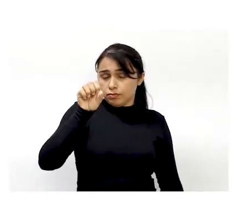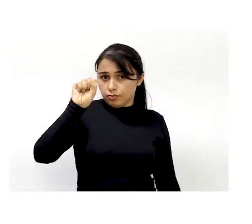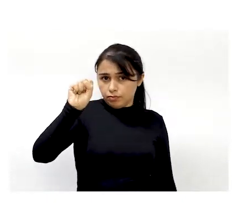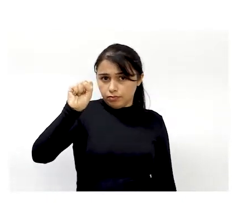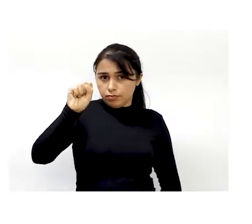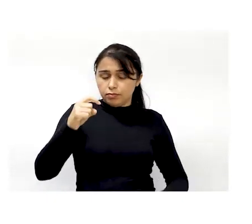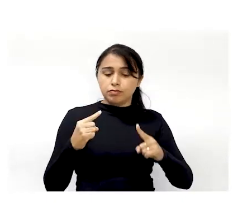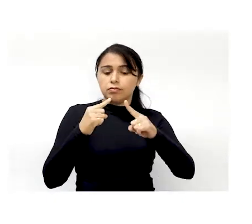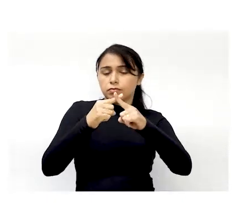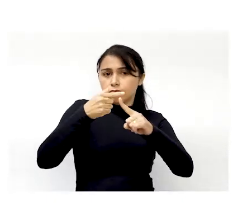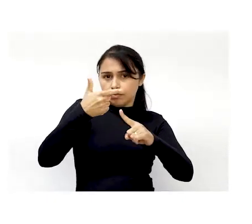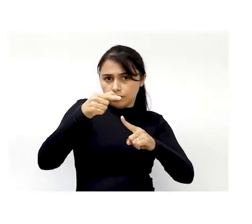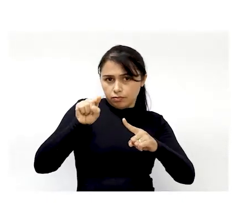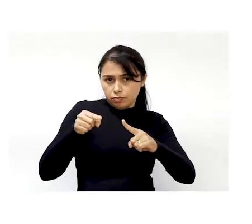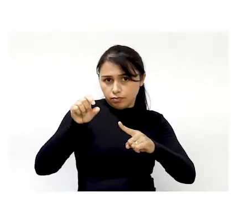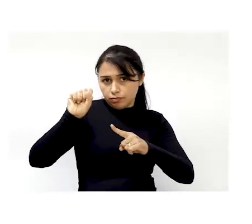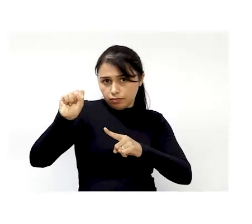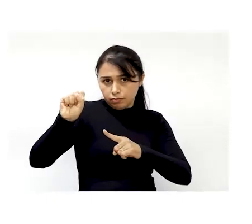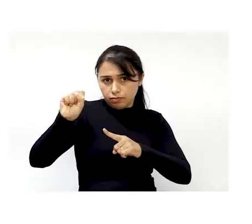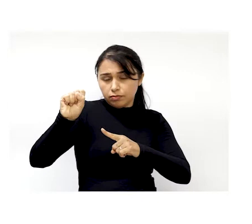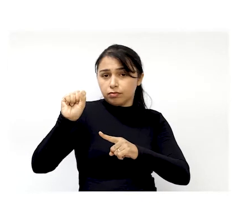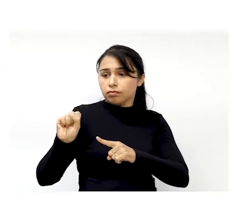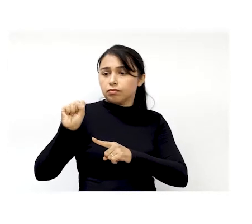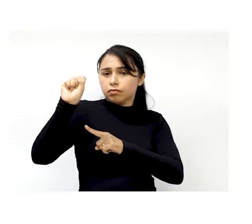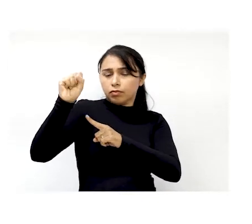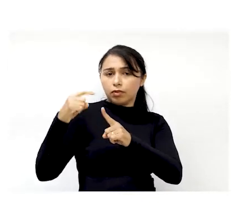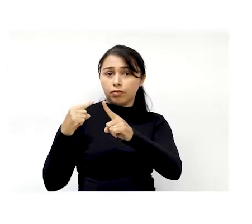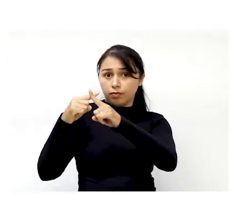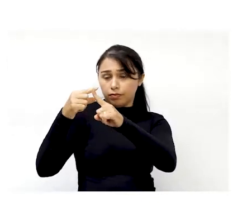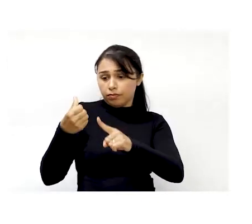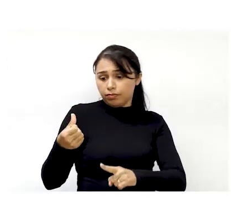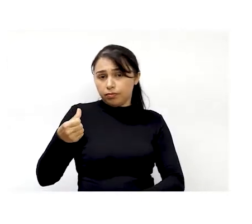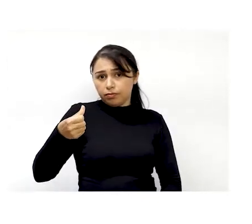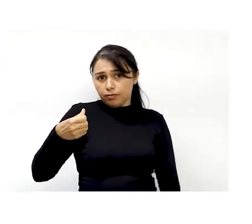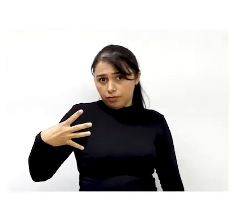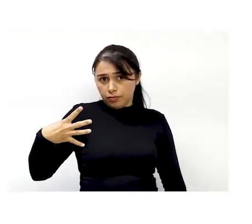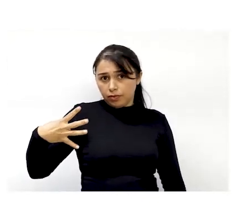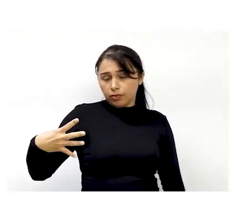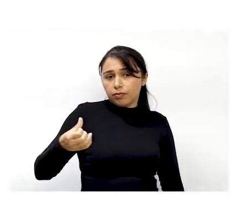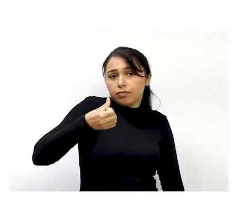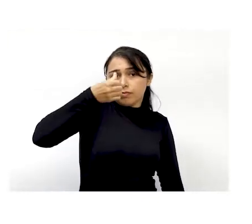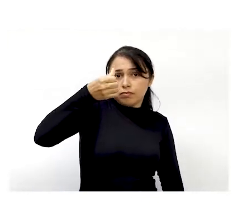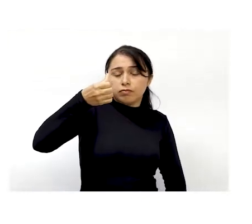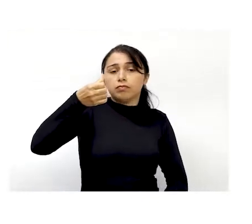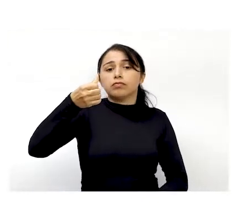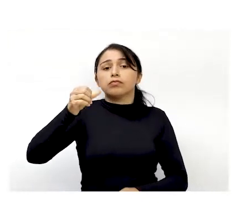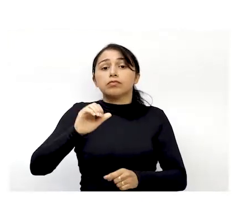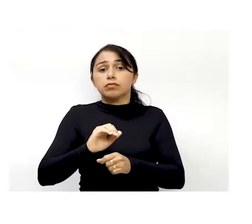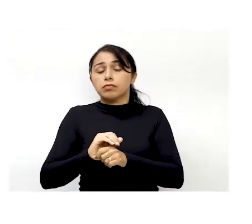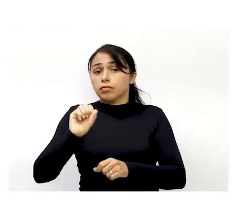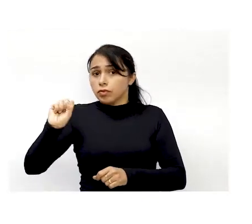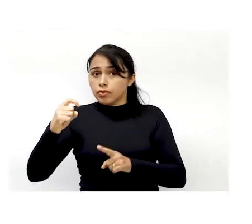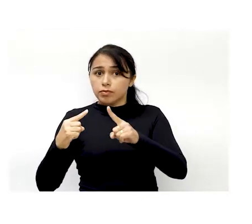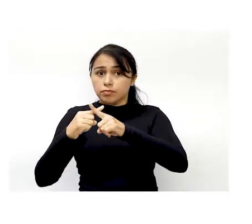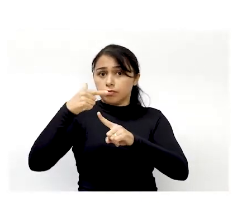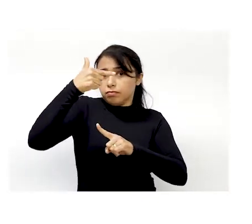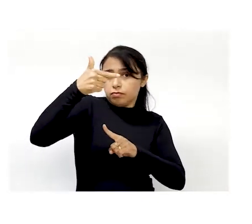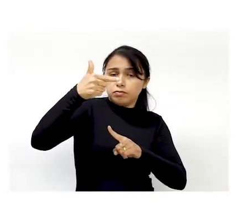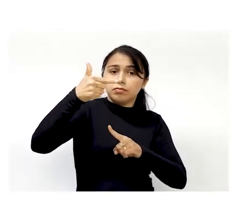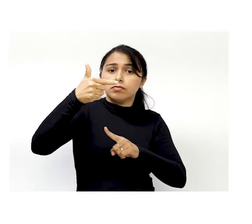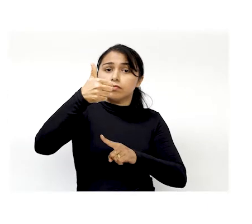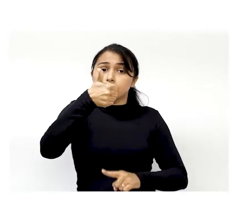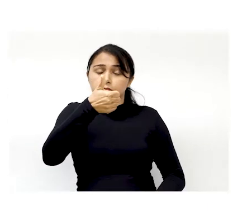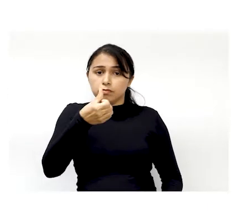2,8 vezes 2,8, 8 vezes 8, 64, mais 6, né? 8 vezes